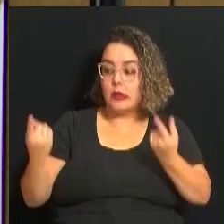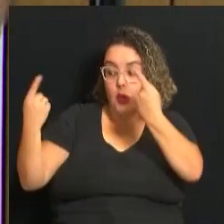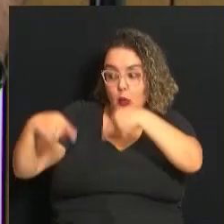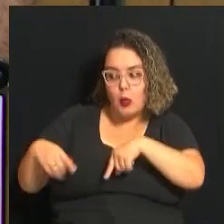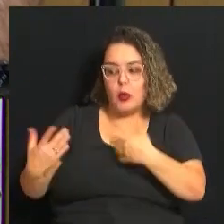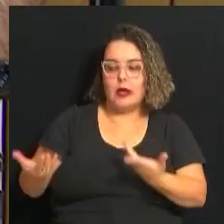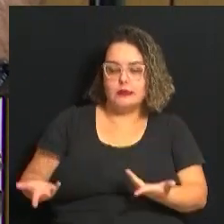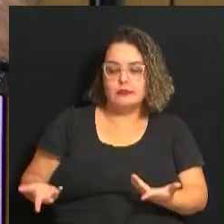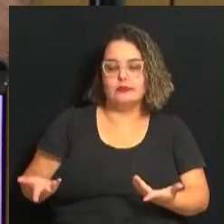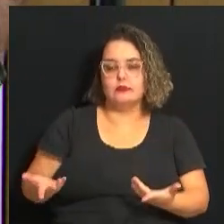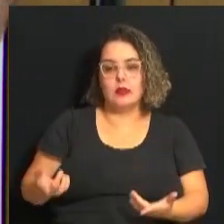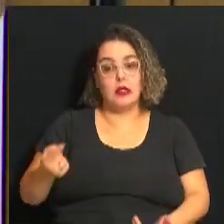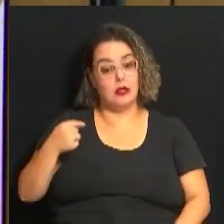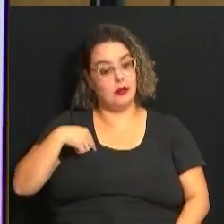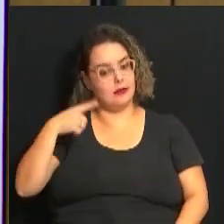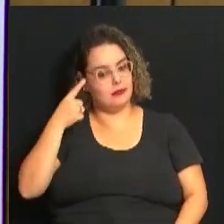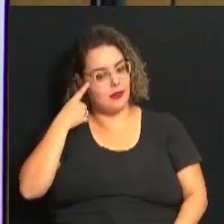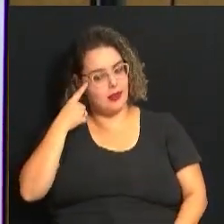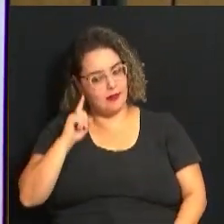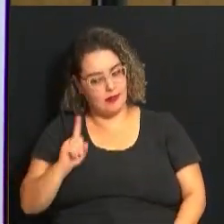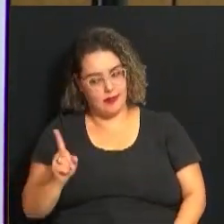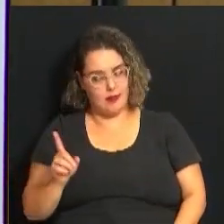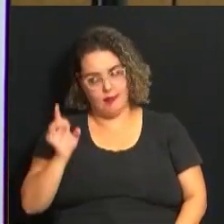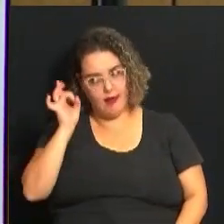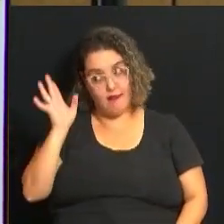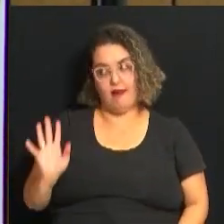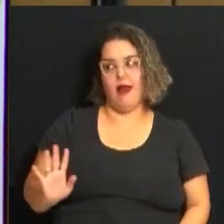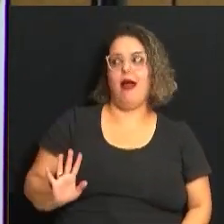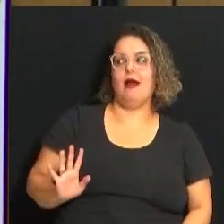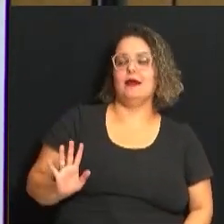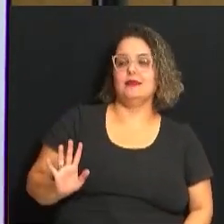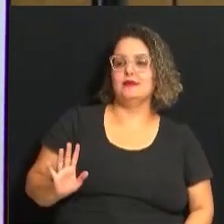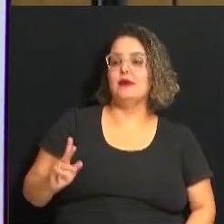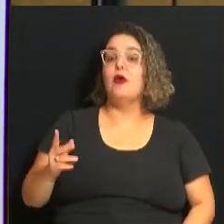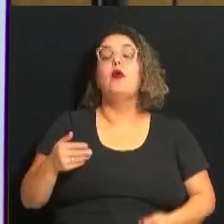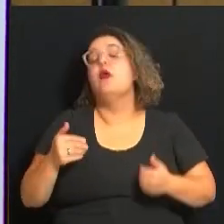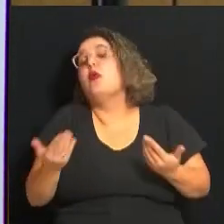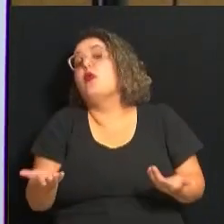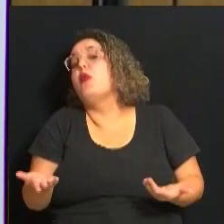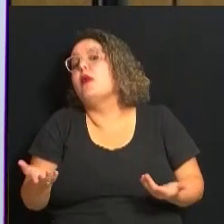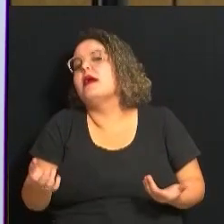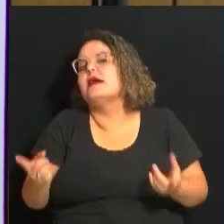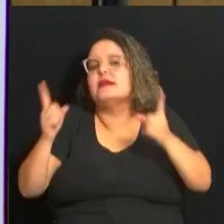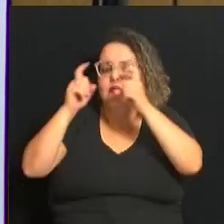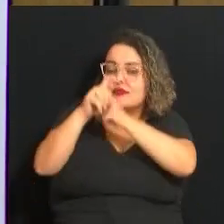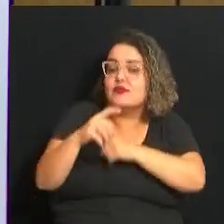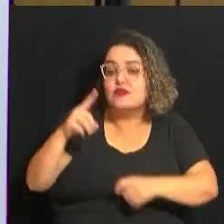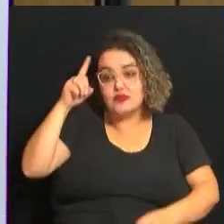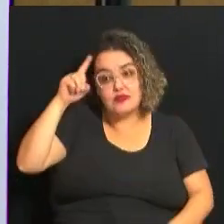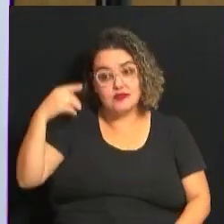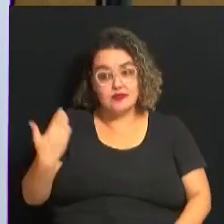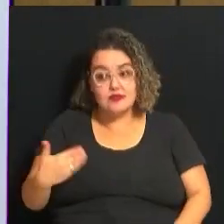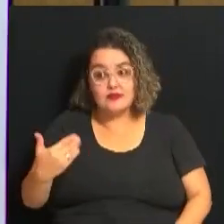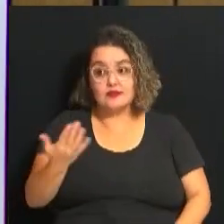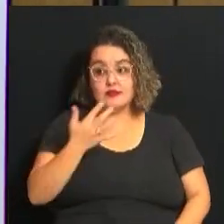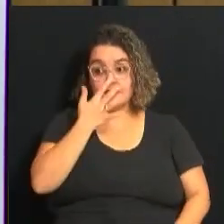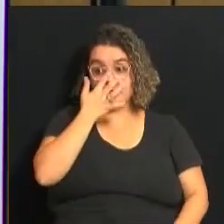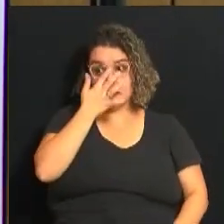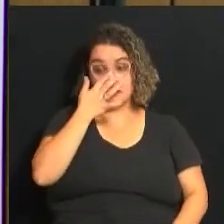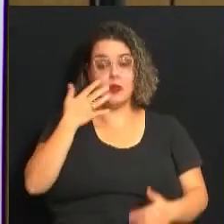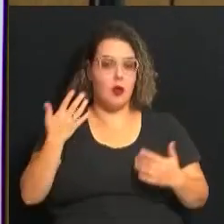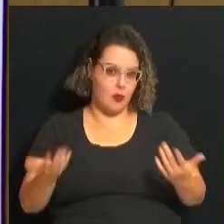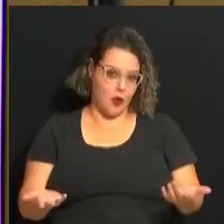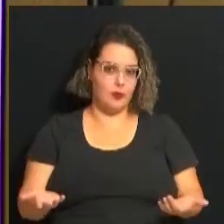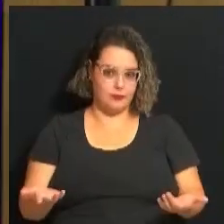imagino, não deve ser uma tarefa muito fácil, né? Então, quais os desafios aí do dia a dia? Bom, eu acho que